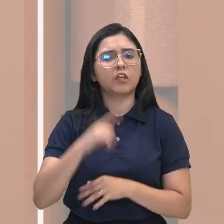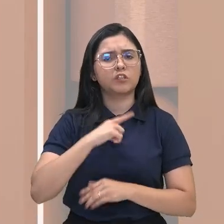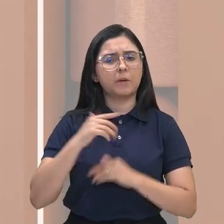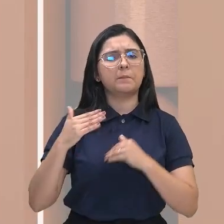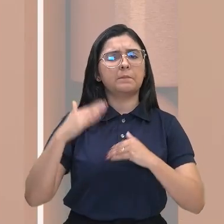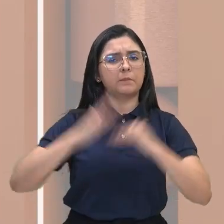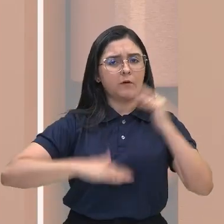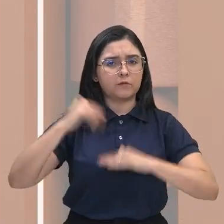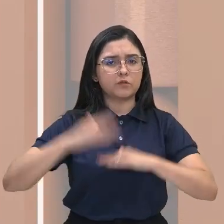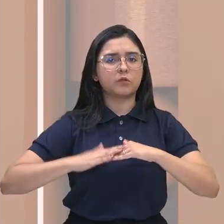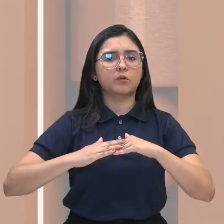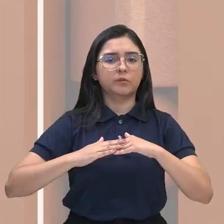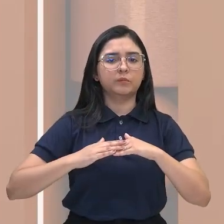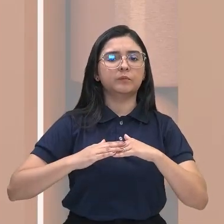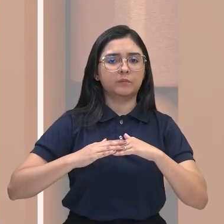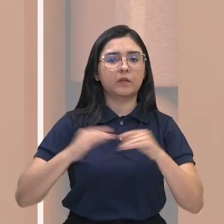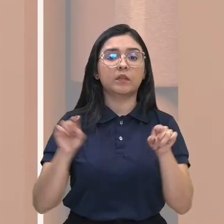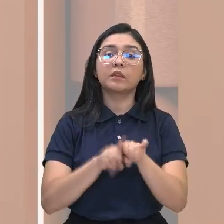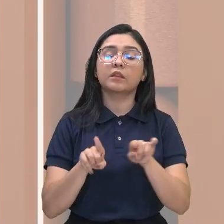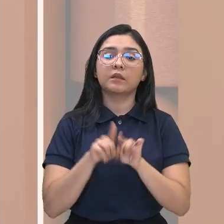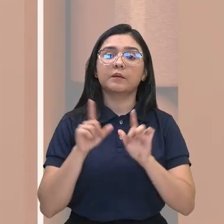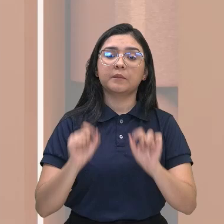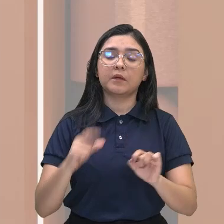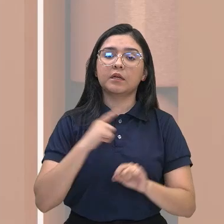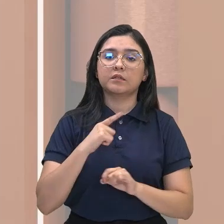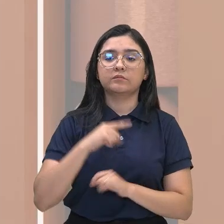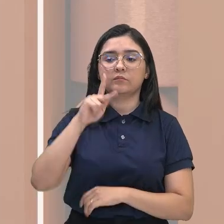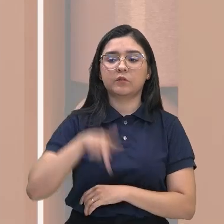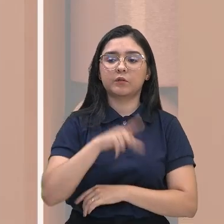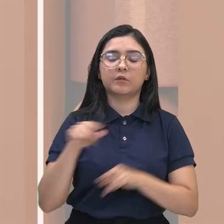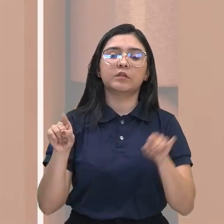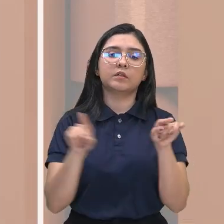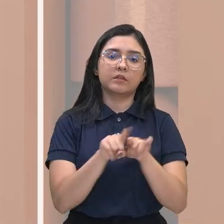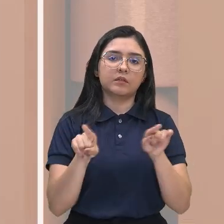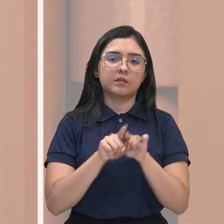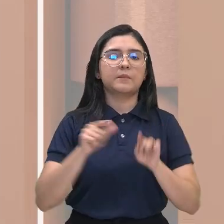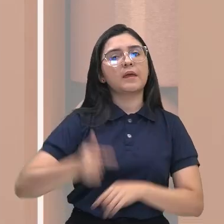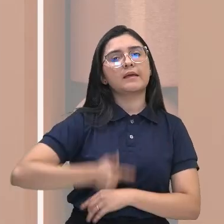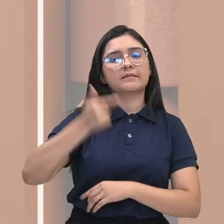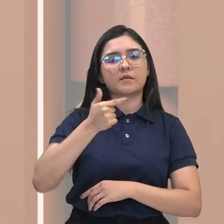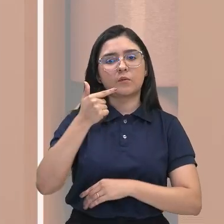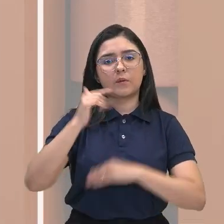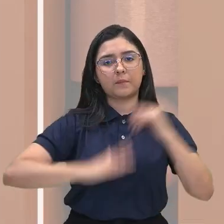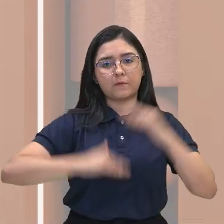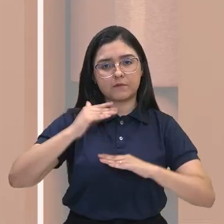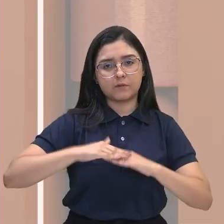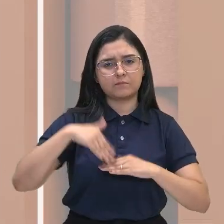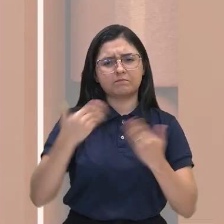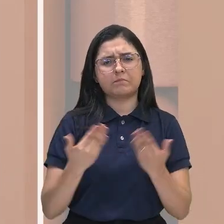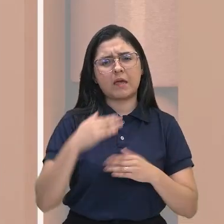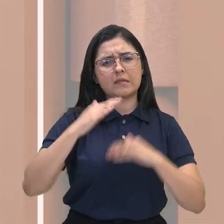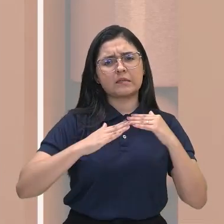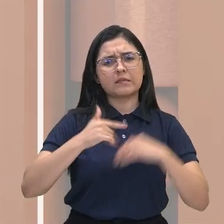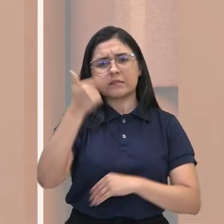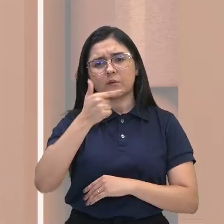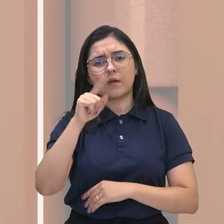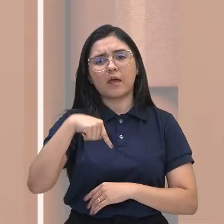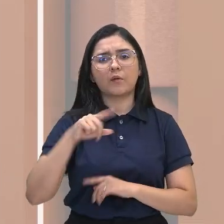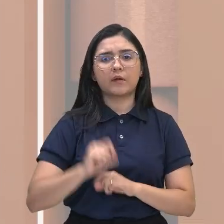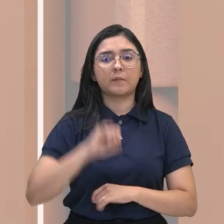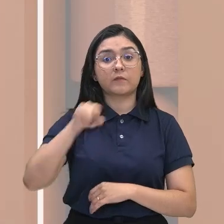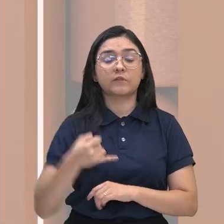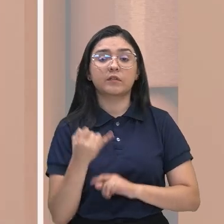profissões hábeis, onde eles tinham, além de serem sacerdotes, tinham uma segunda profissão, e essa segunda profissão era